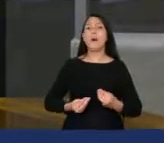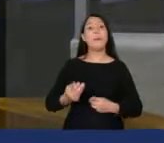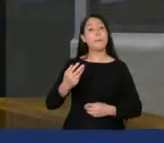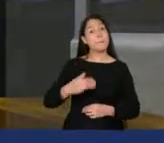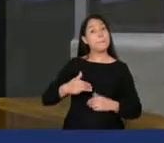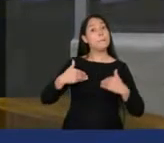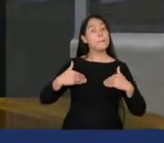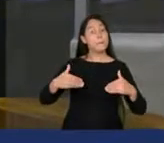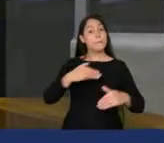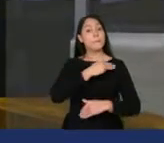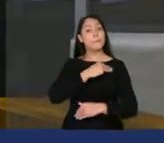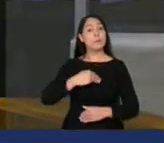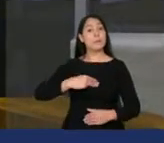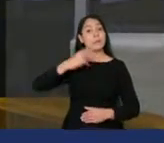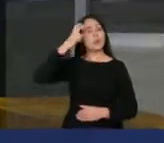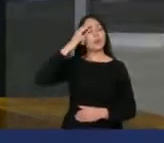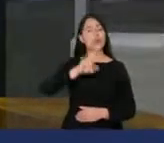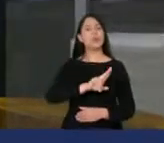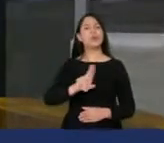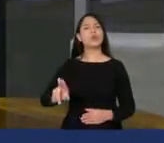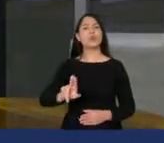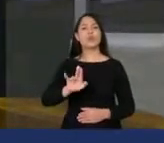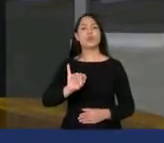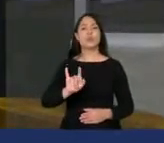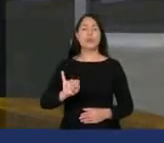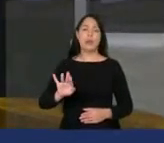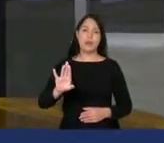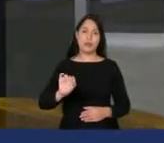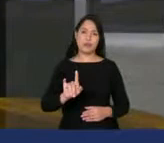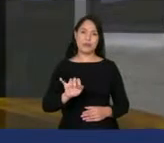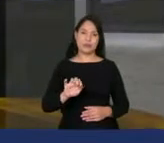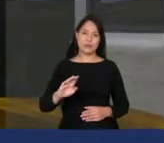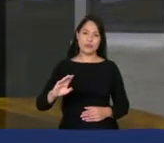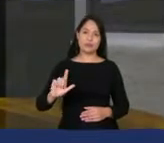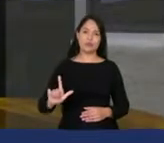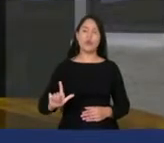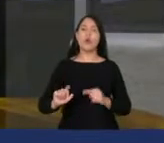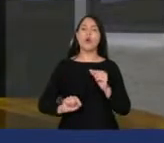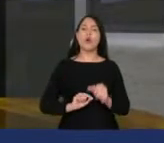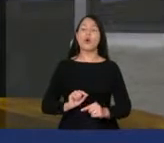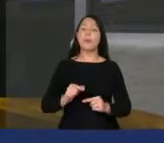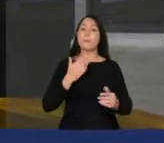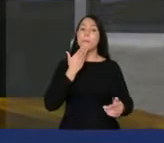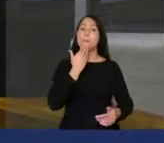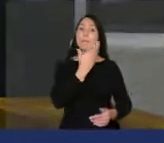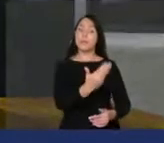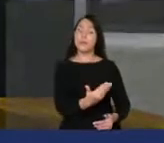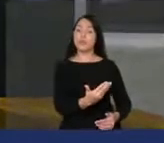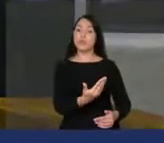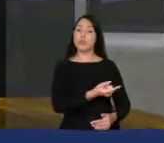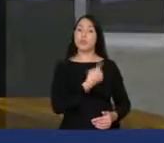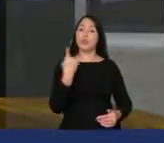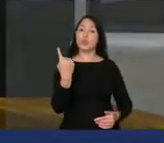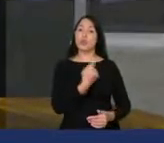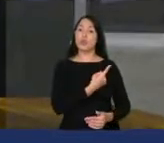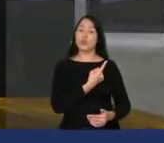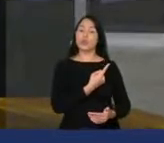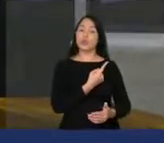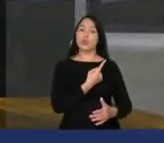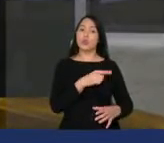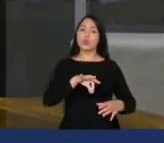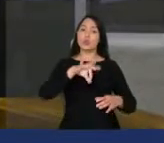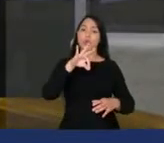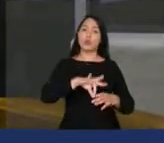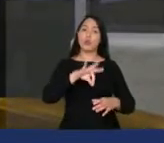época, Gilberto Gil, o recebimento do pedido do reconhecimento do chá como patrimônio imaterial da